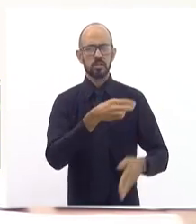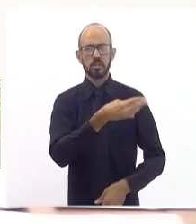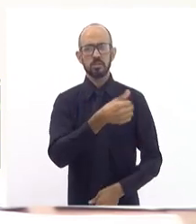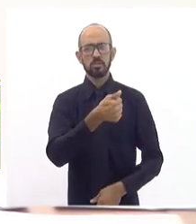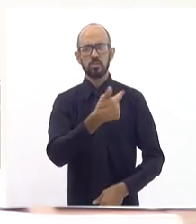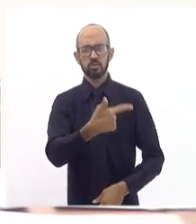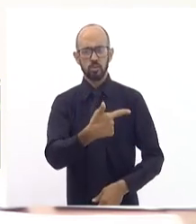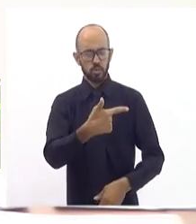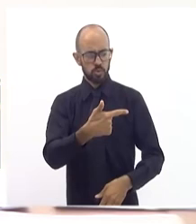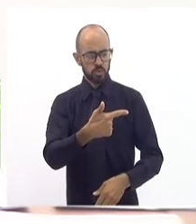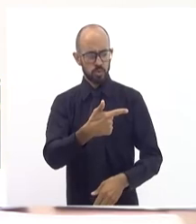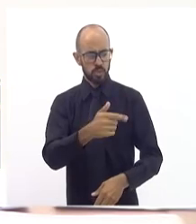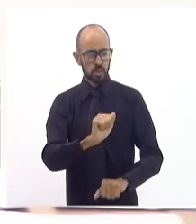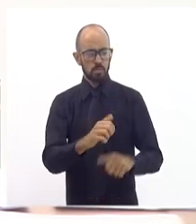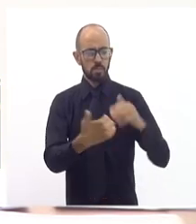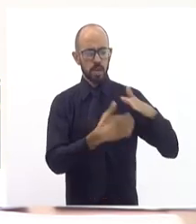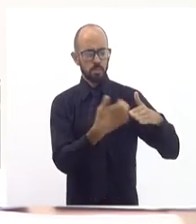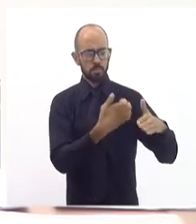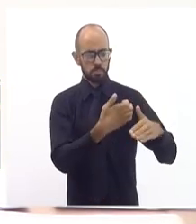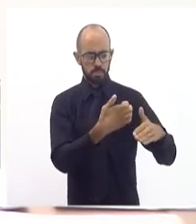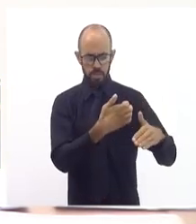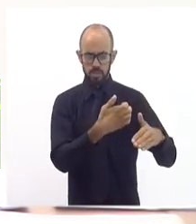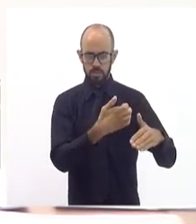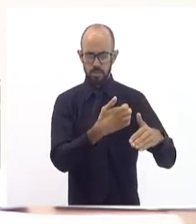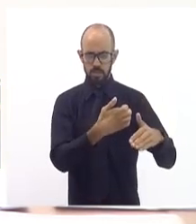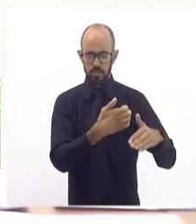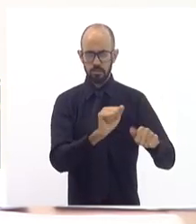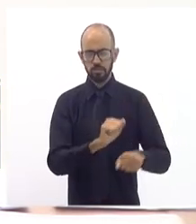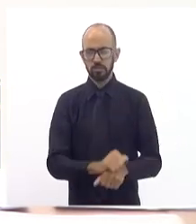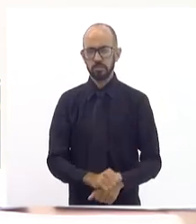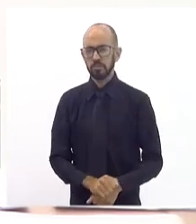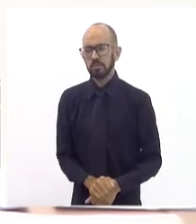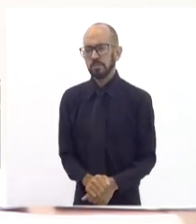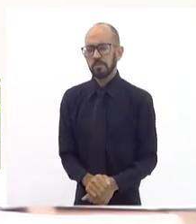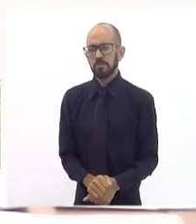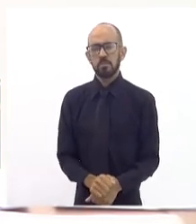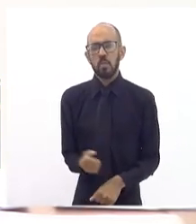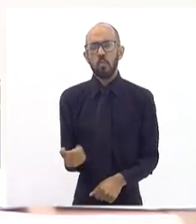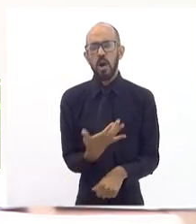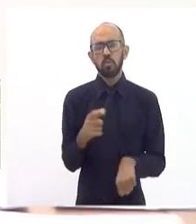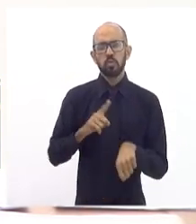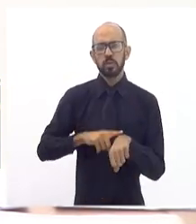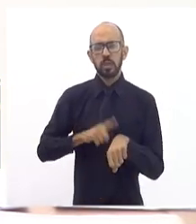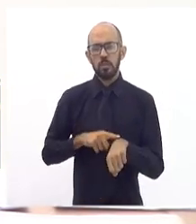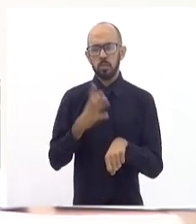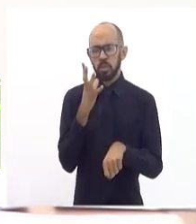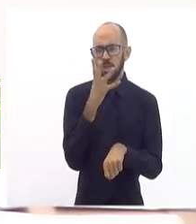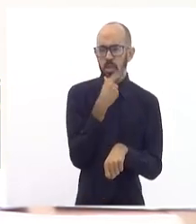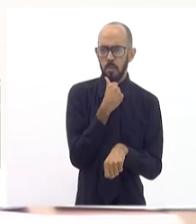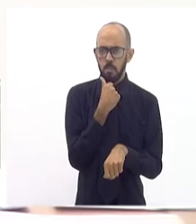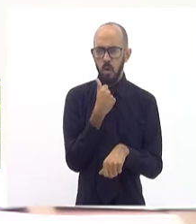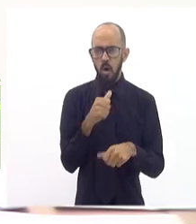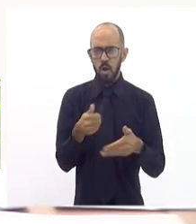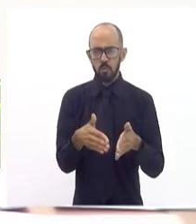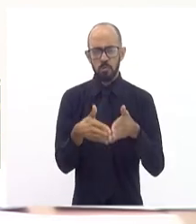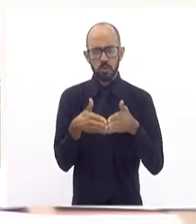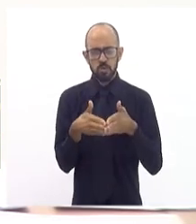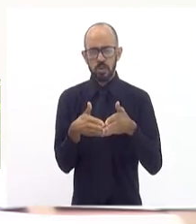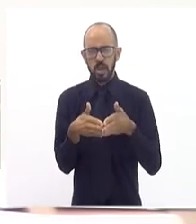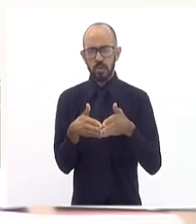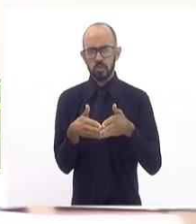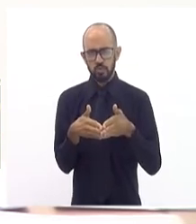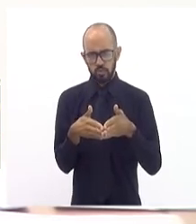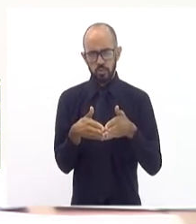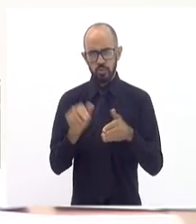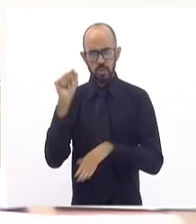favor da empresa calma chip Brasil Energia segunda quanto tempo costuma demorar um processo de licenciamento ambiental